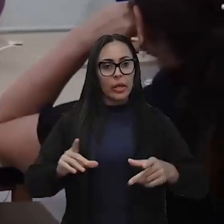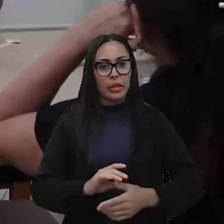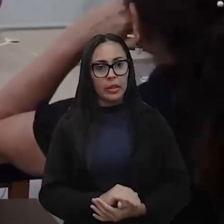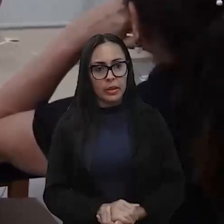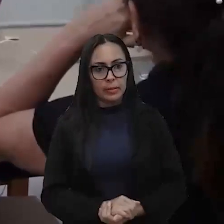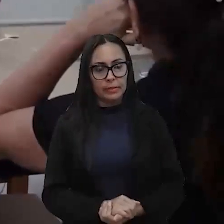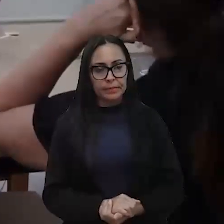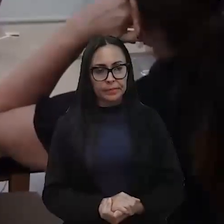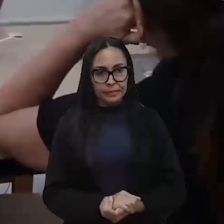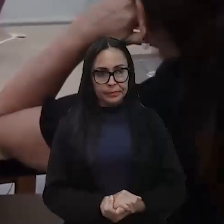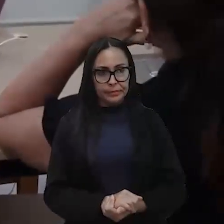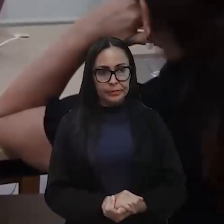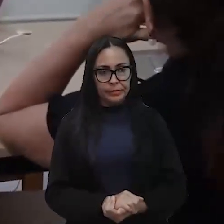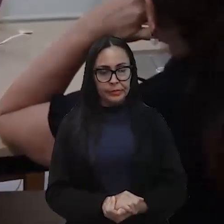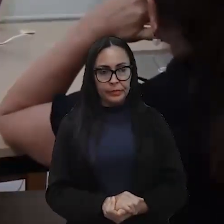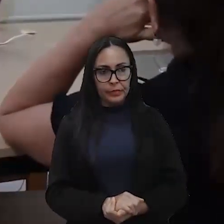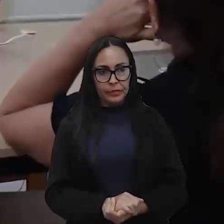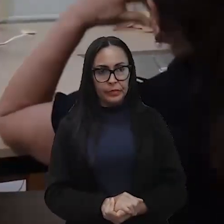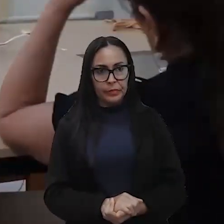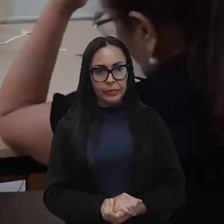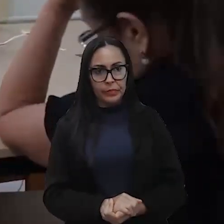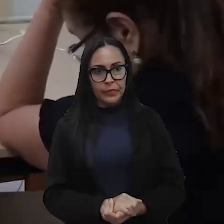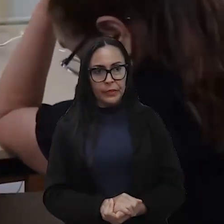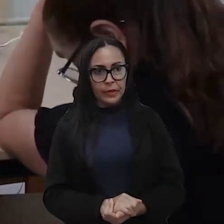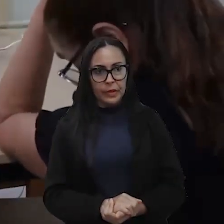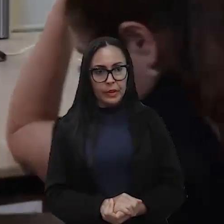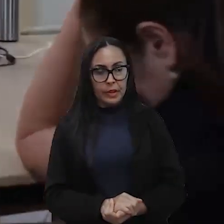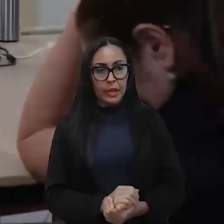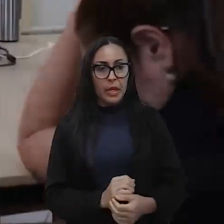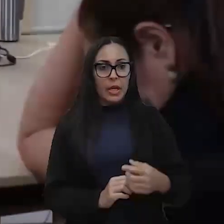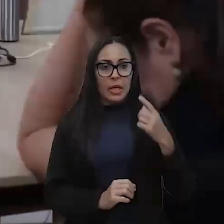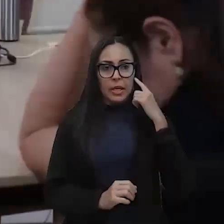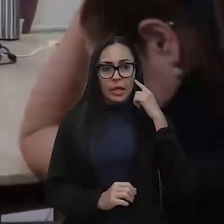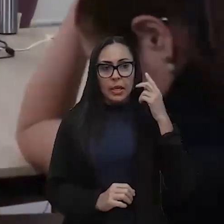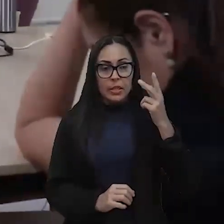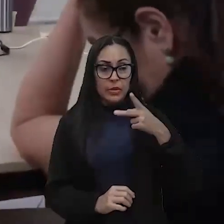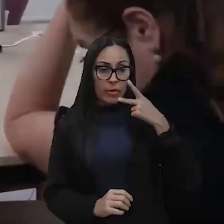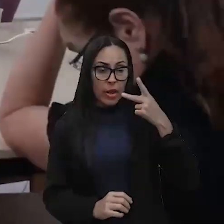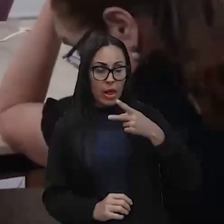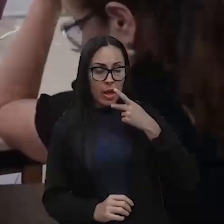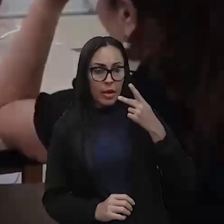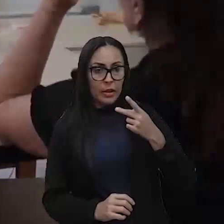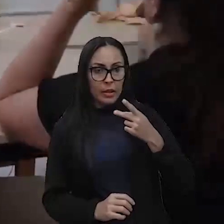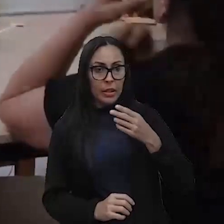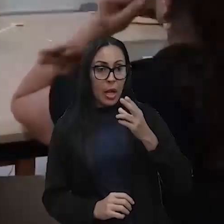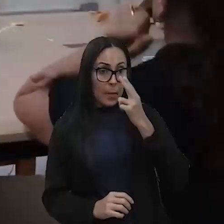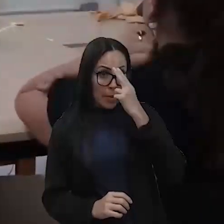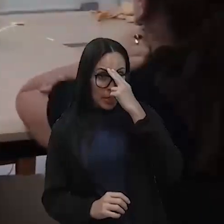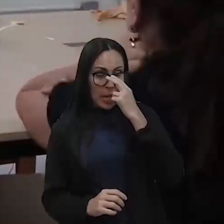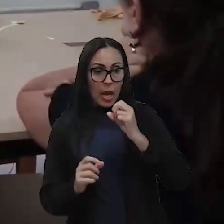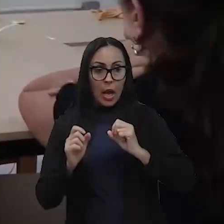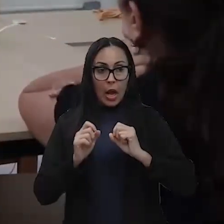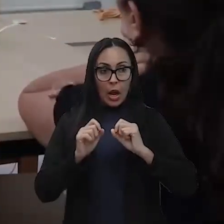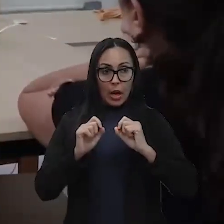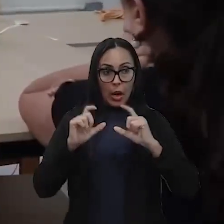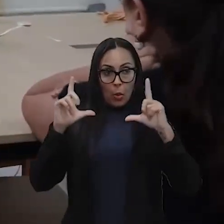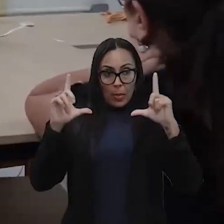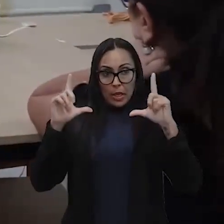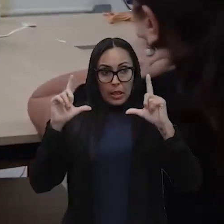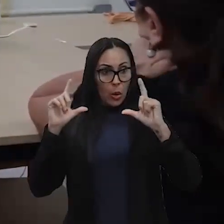Desodorante aerosol, sem falar da mama, aumenta ou diminui? Peguei vocês.